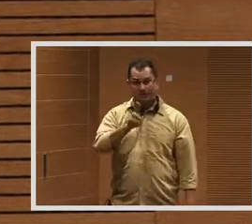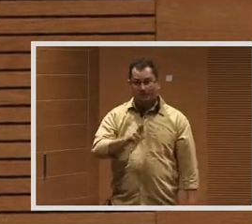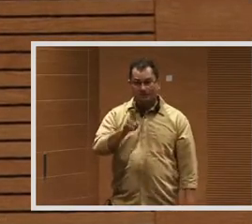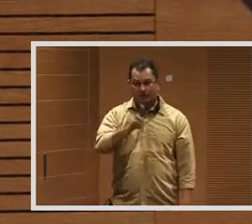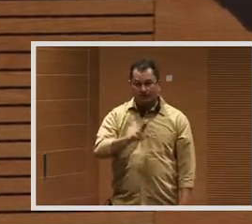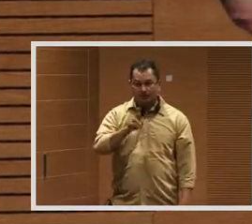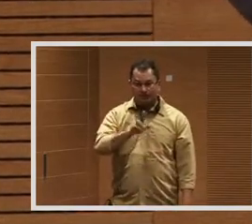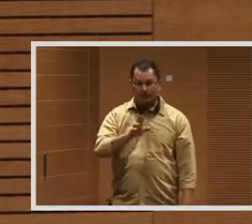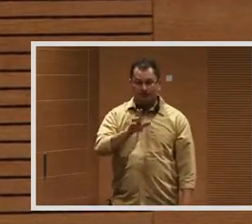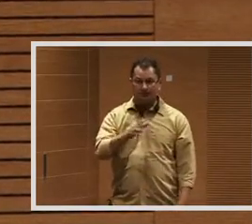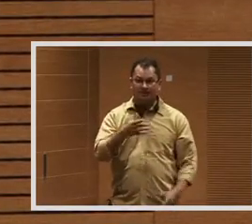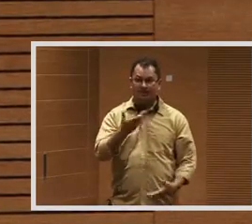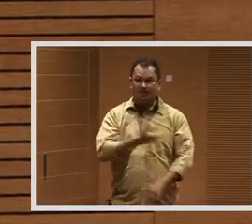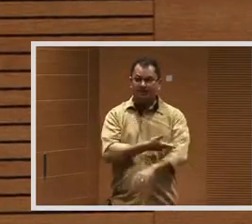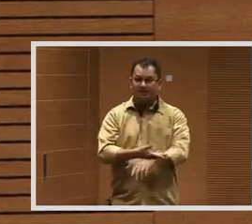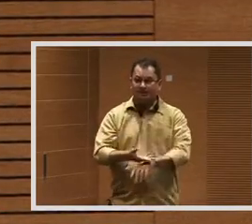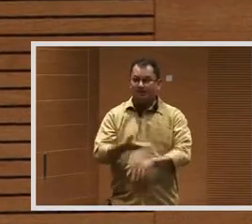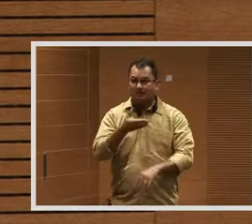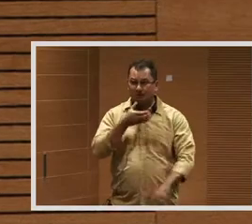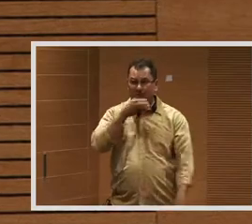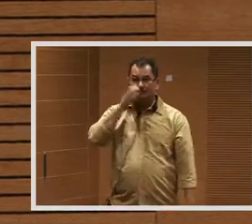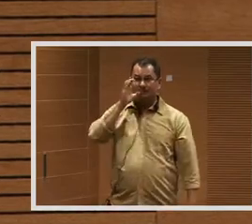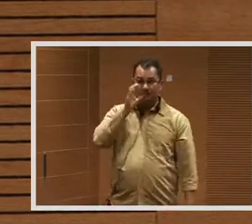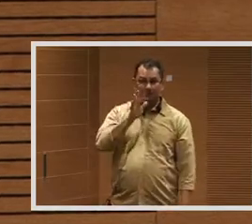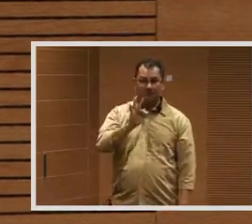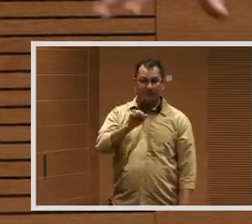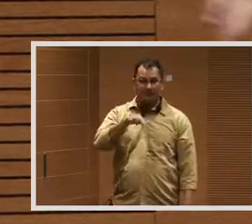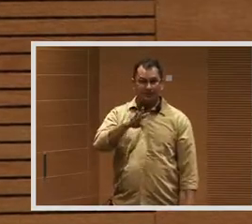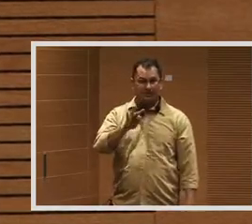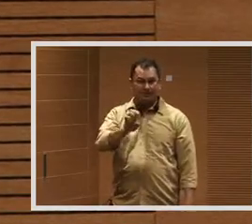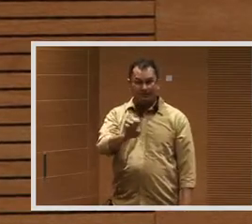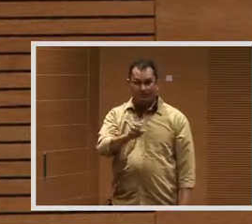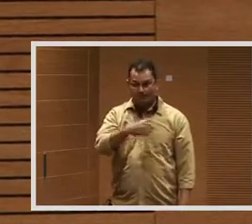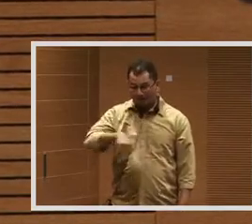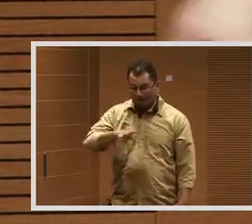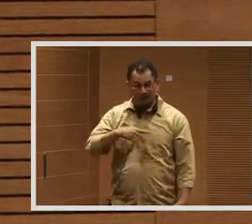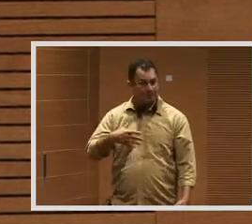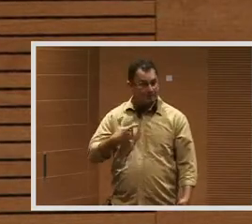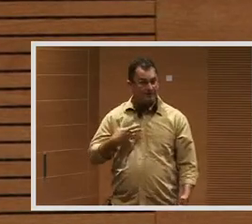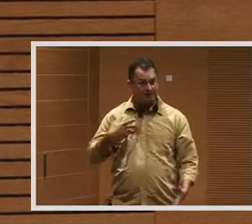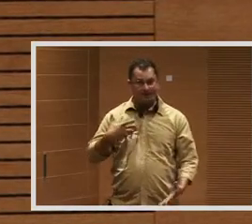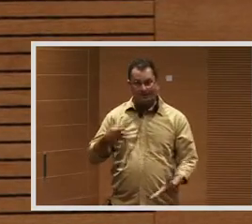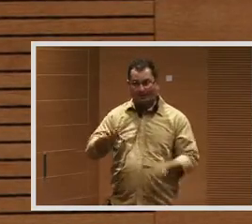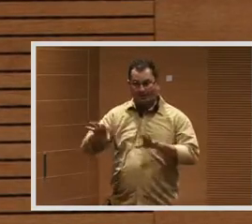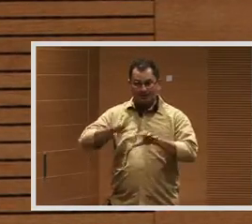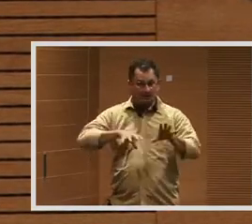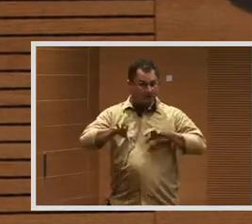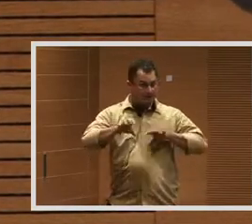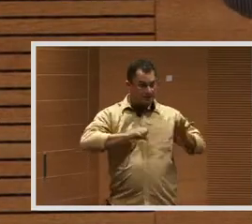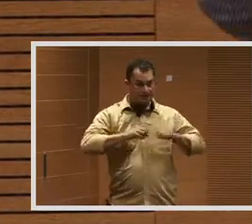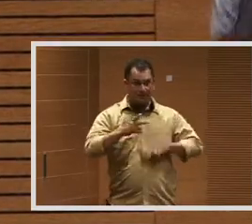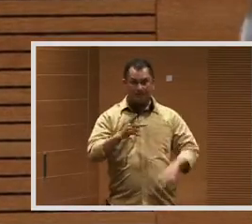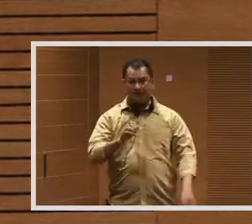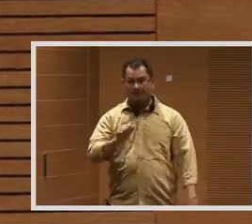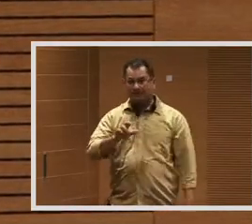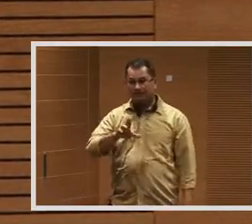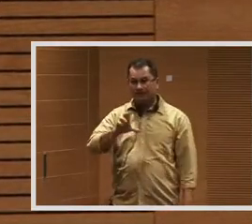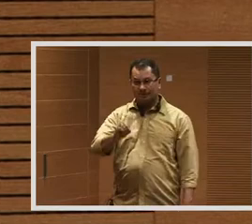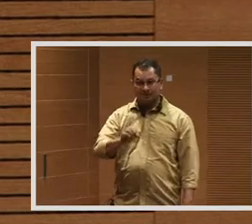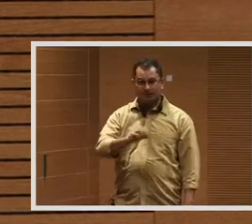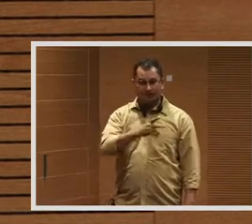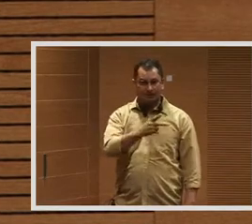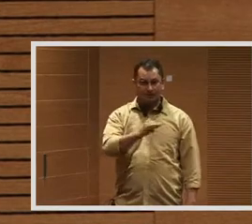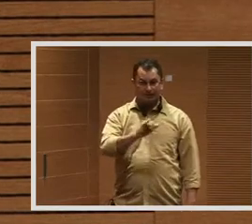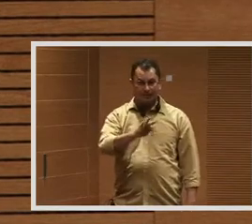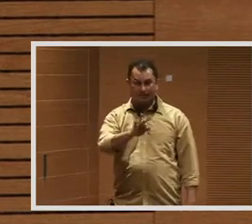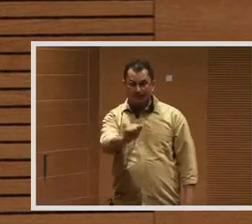fonte, como é bom beber da fonte. Aqui estou tomando banho na fonte, aqui, bom ouvir a Laura, o Paulo, a Cida, sentei do lado da Ana Pita ali. É legal,